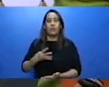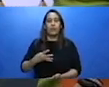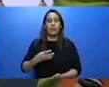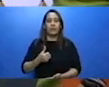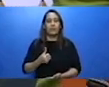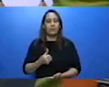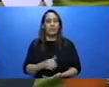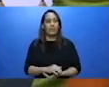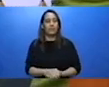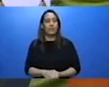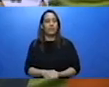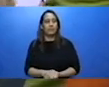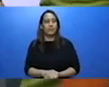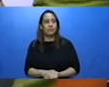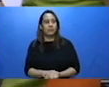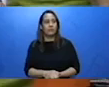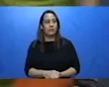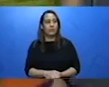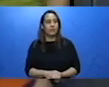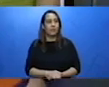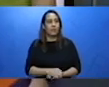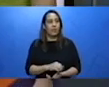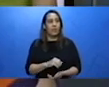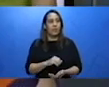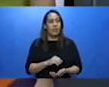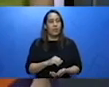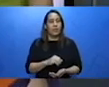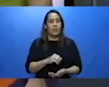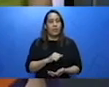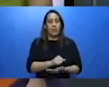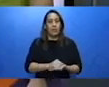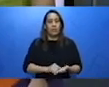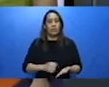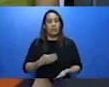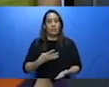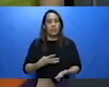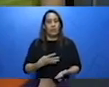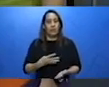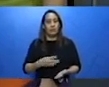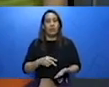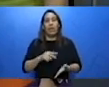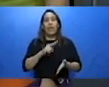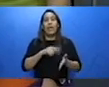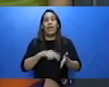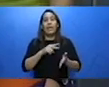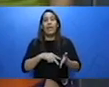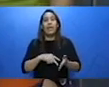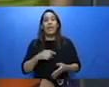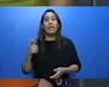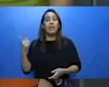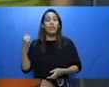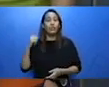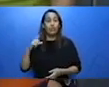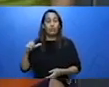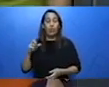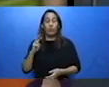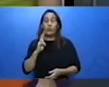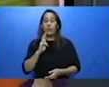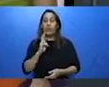Página 46. 4. Releia a revelação e